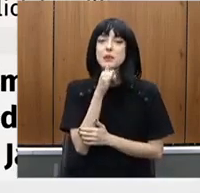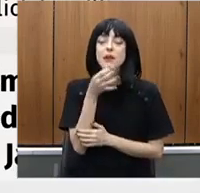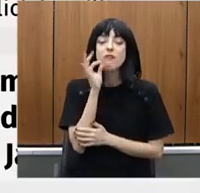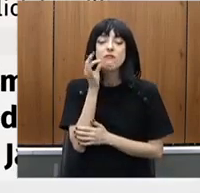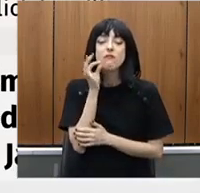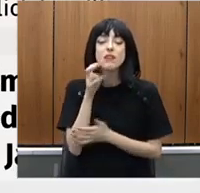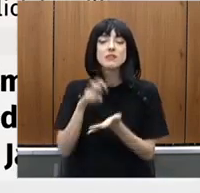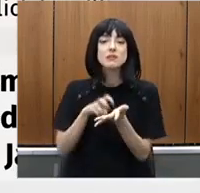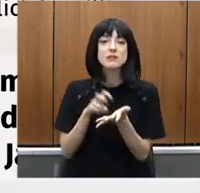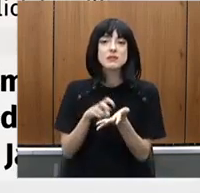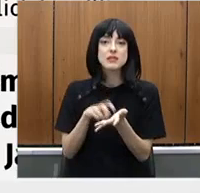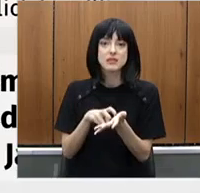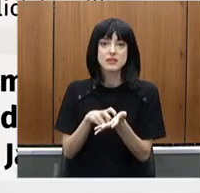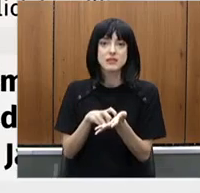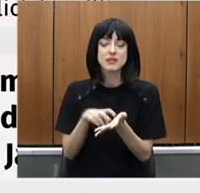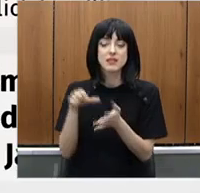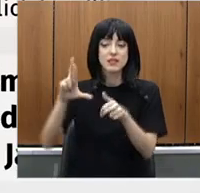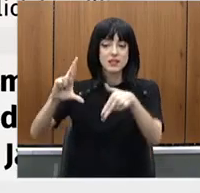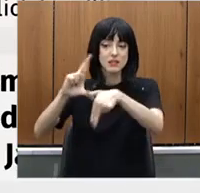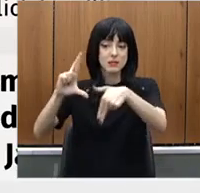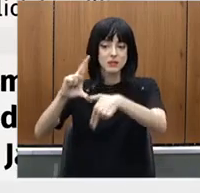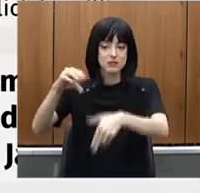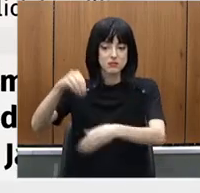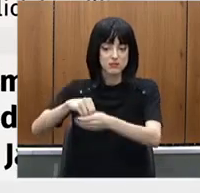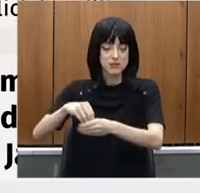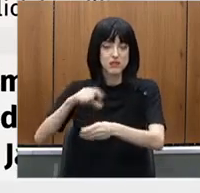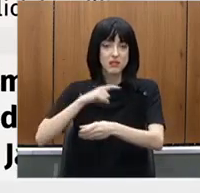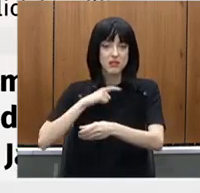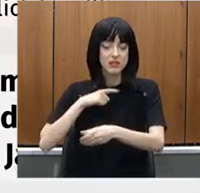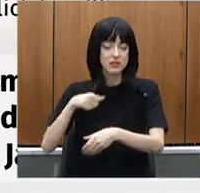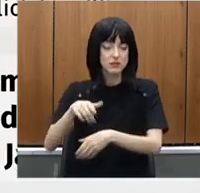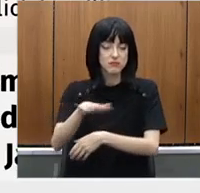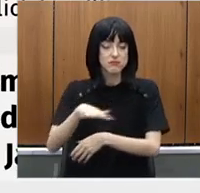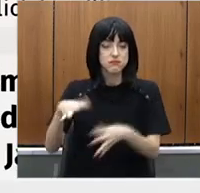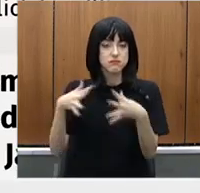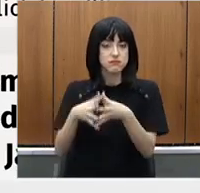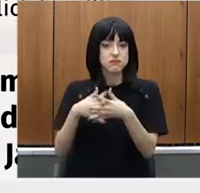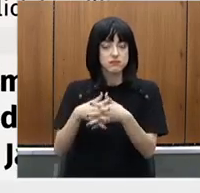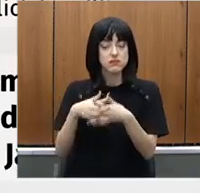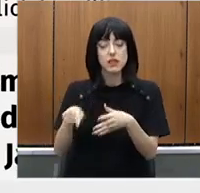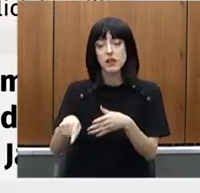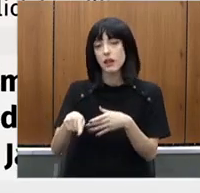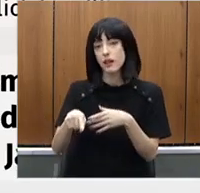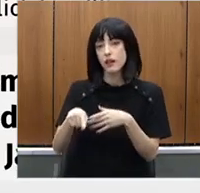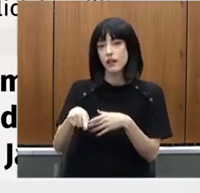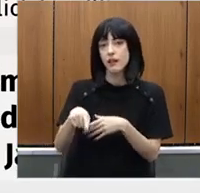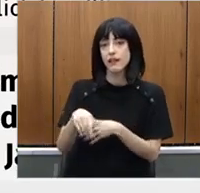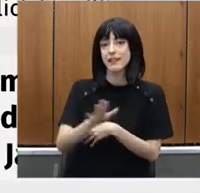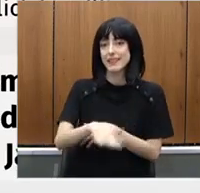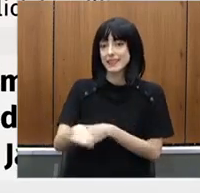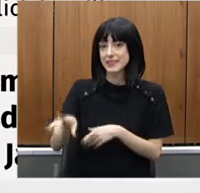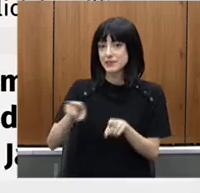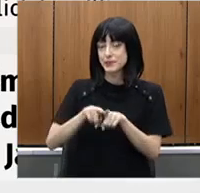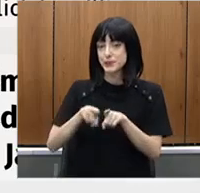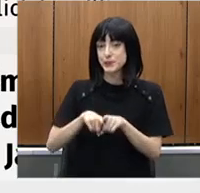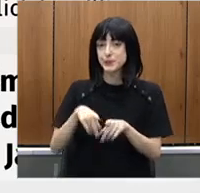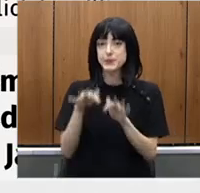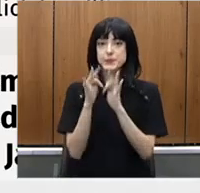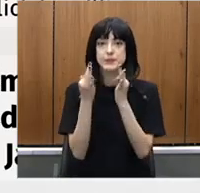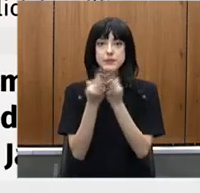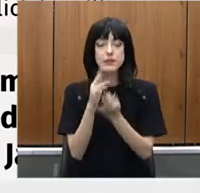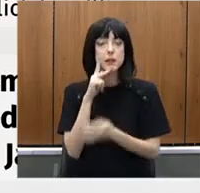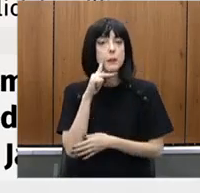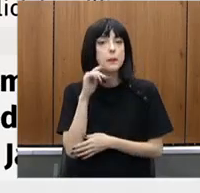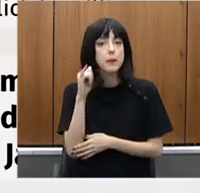área complexa ali do Ribeirão das Neves e aí leva as crianças mas para as crianças participar também os pais têm que tem que